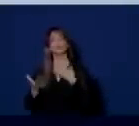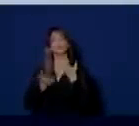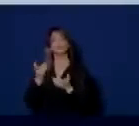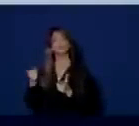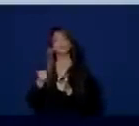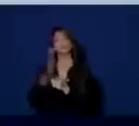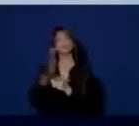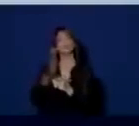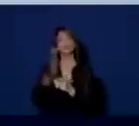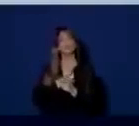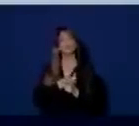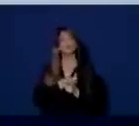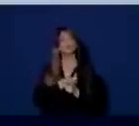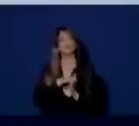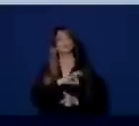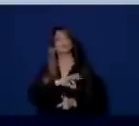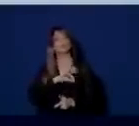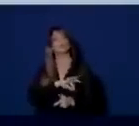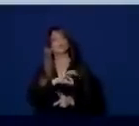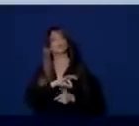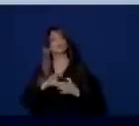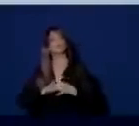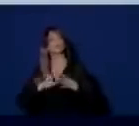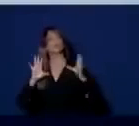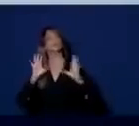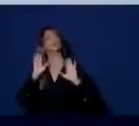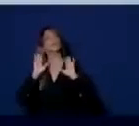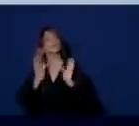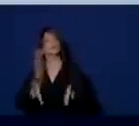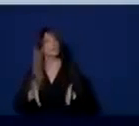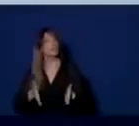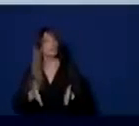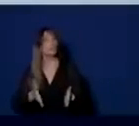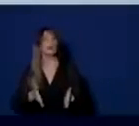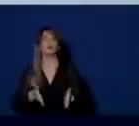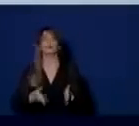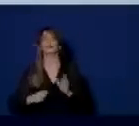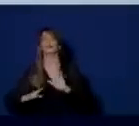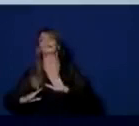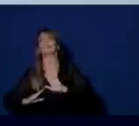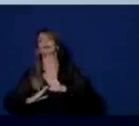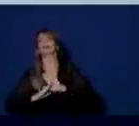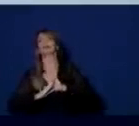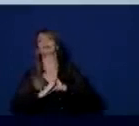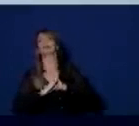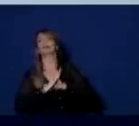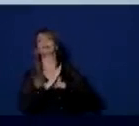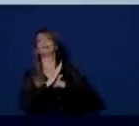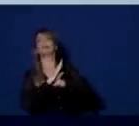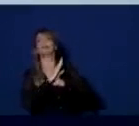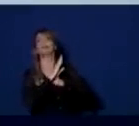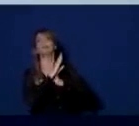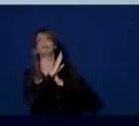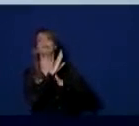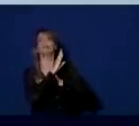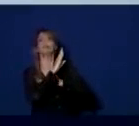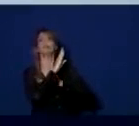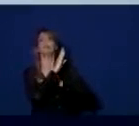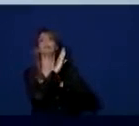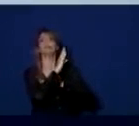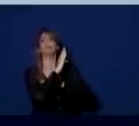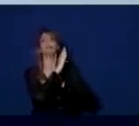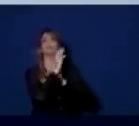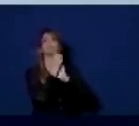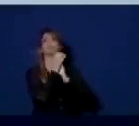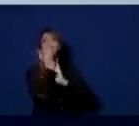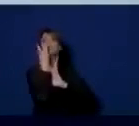relação à sua renda disponível já está alcançando incríveis números de